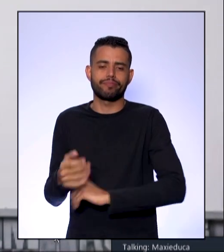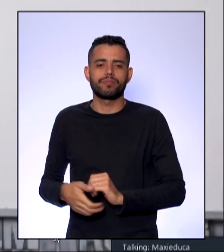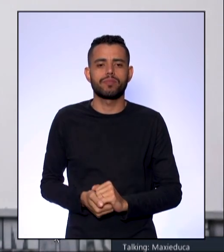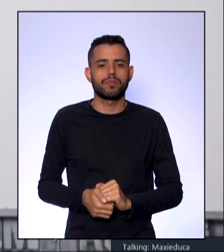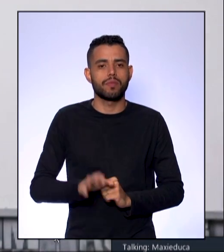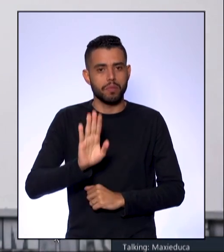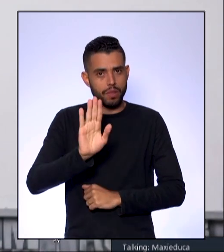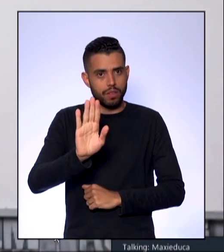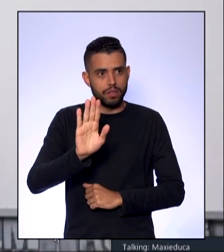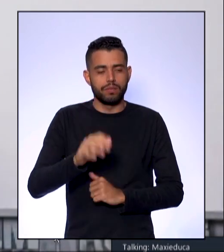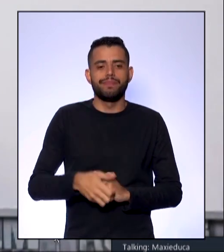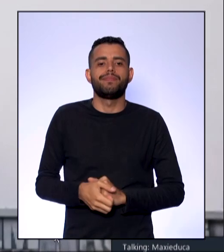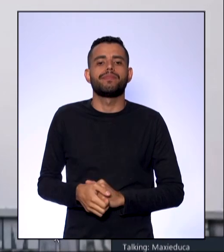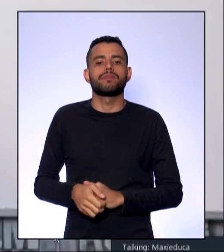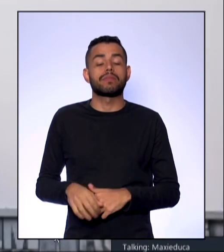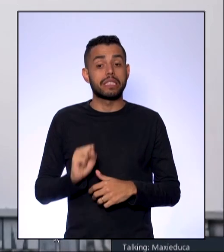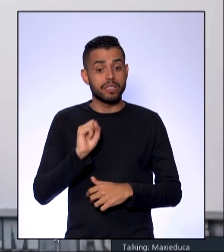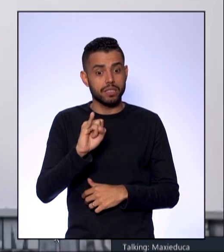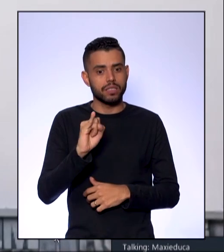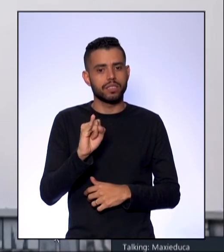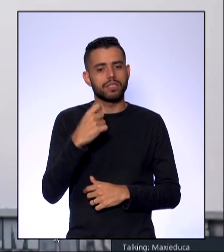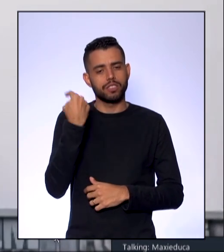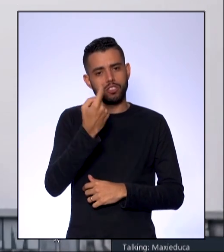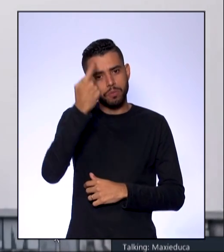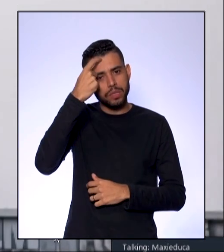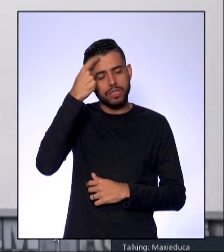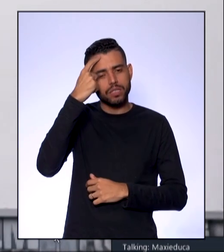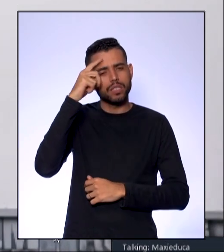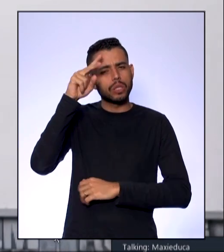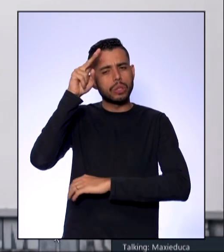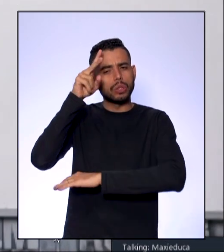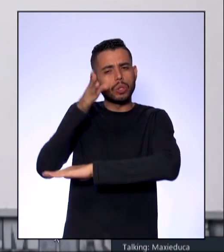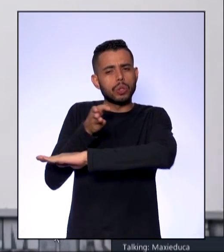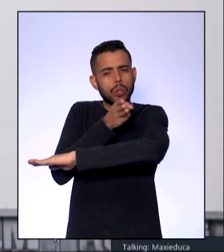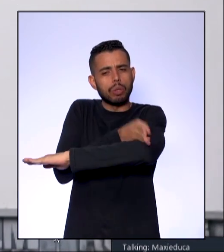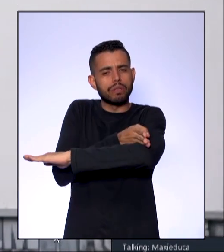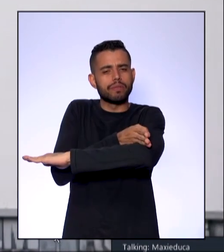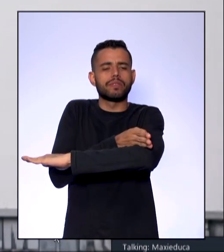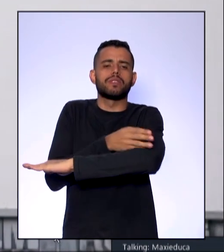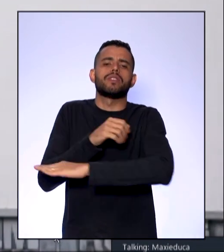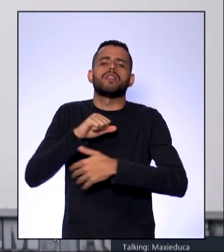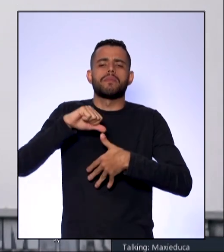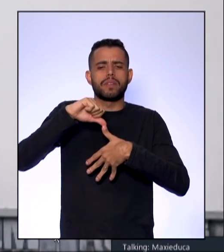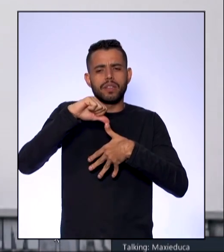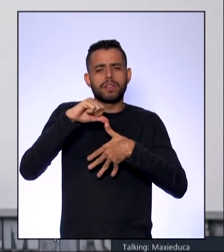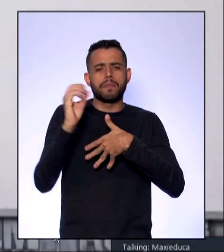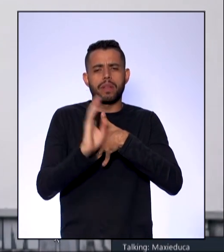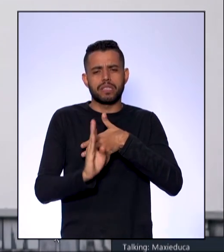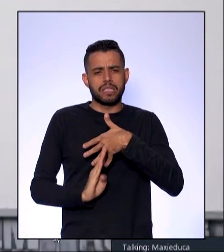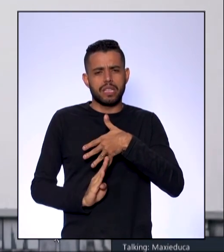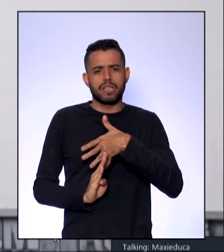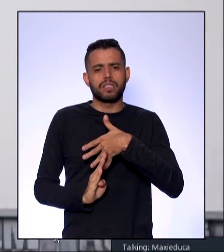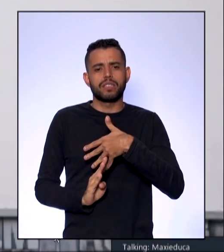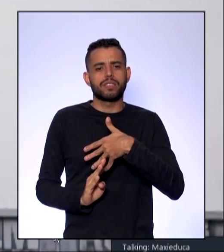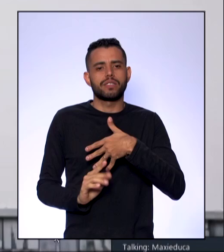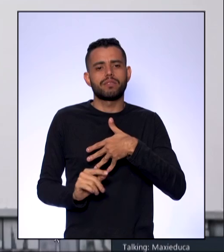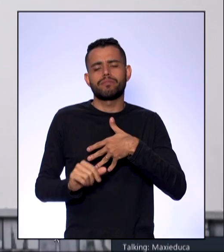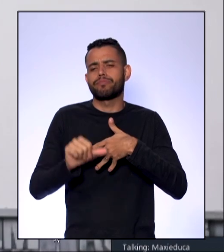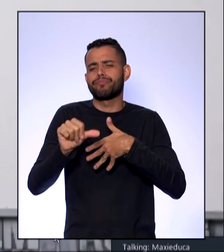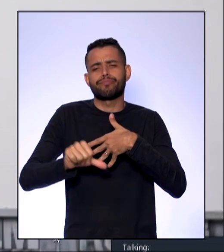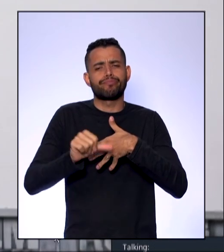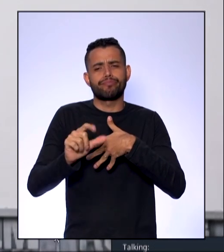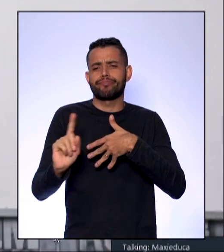entender o seguinte. Quando nós falamos em pré-história sul-americana, brasileira, regional, uma coisa não